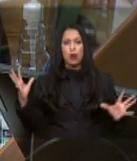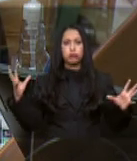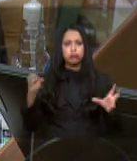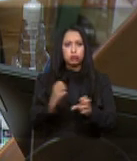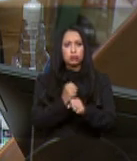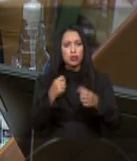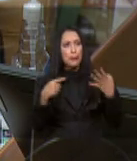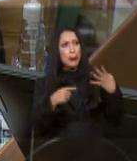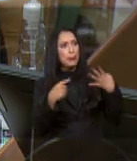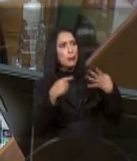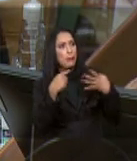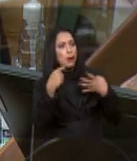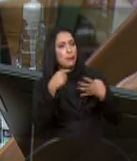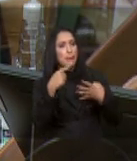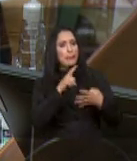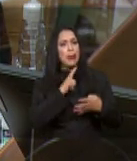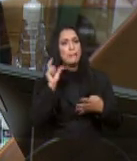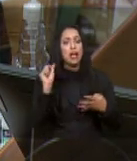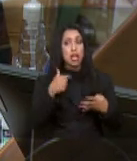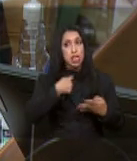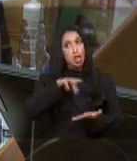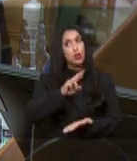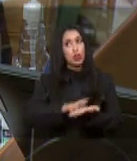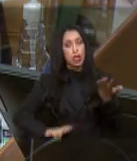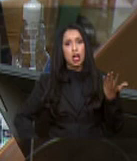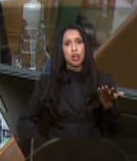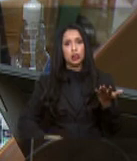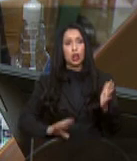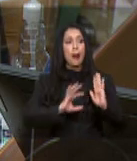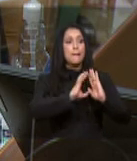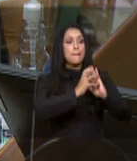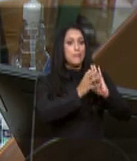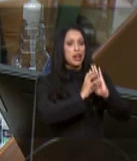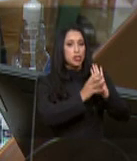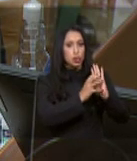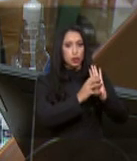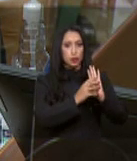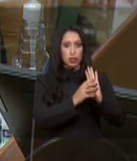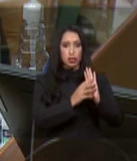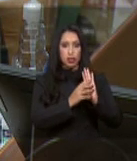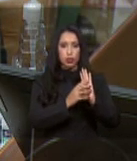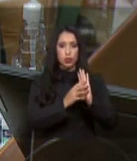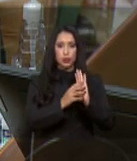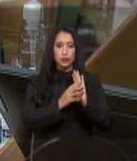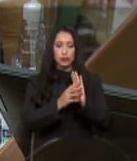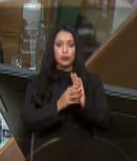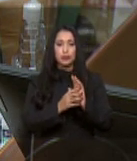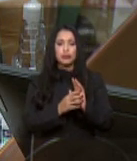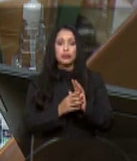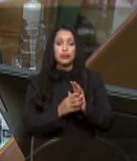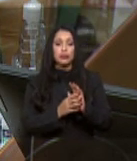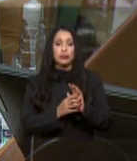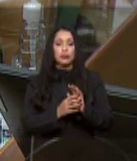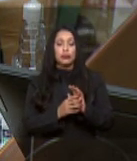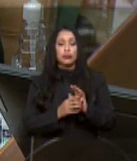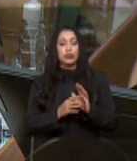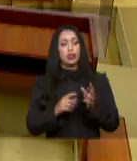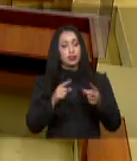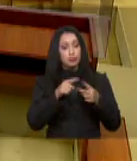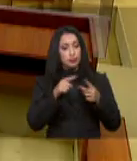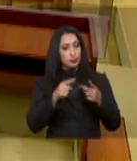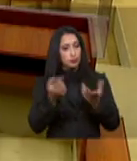trazidas, basicamente, nos casos de que sou relatora, por partidos políticos, nestas duas que Vossa Excelência acaba de